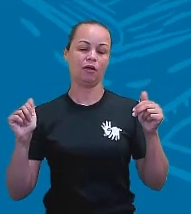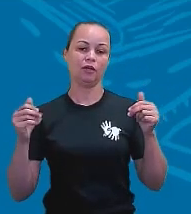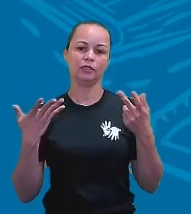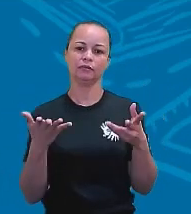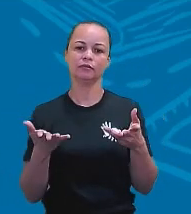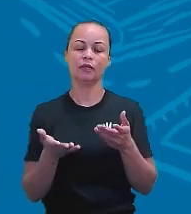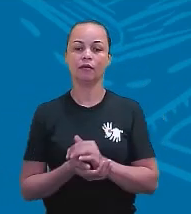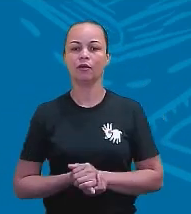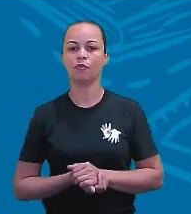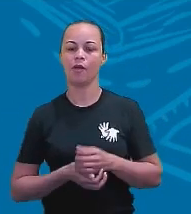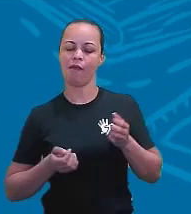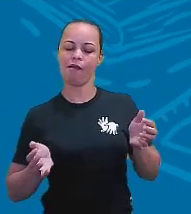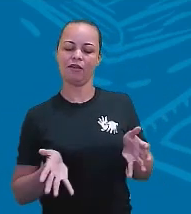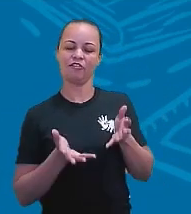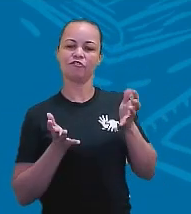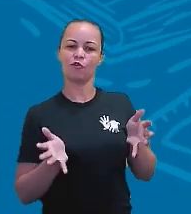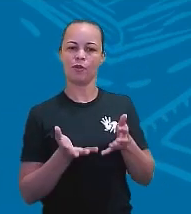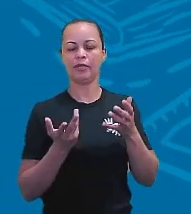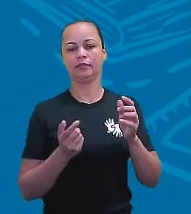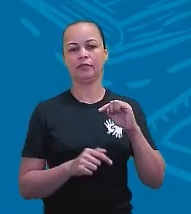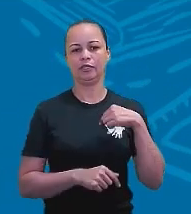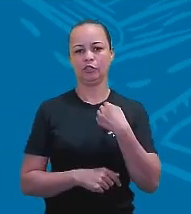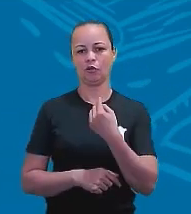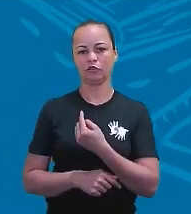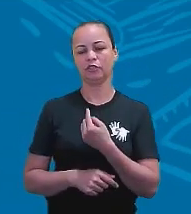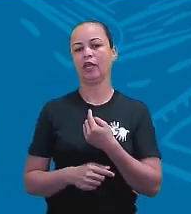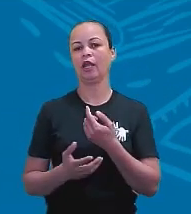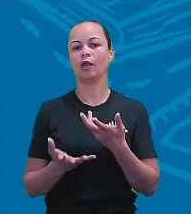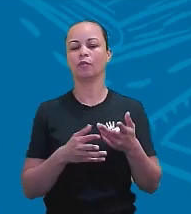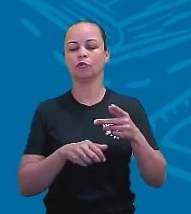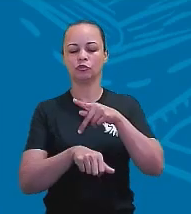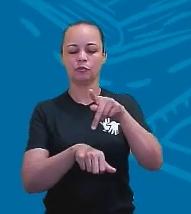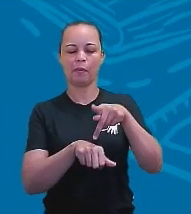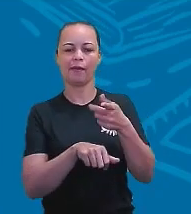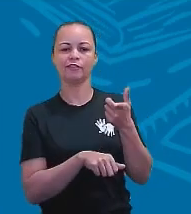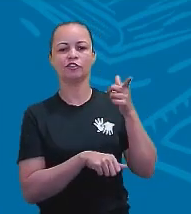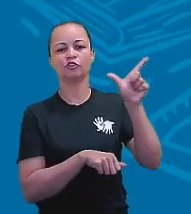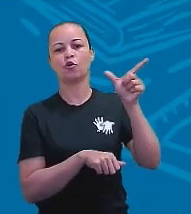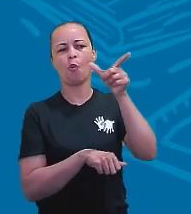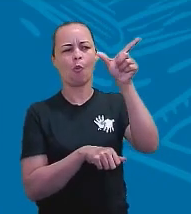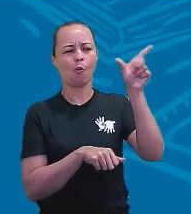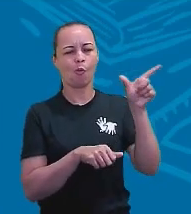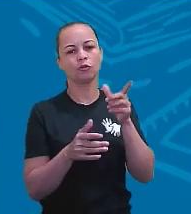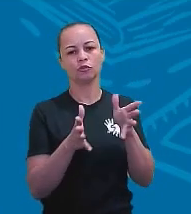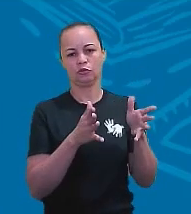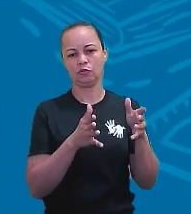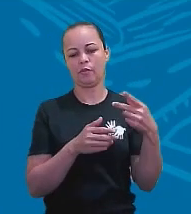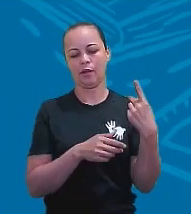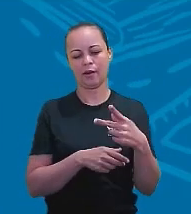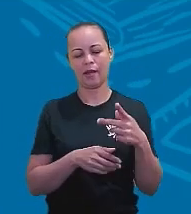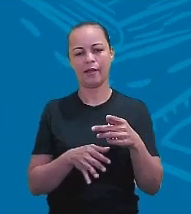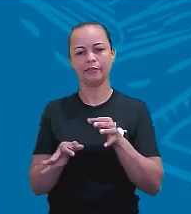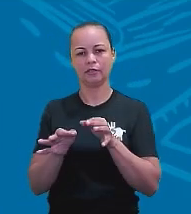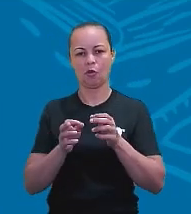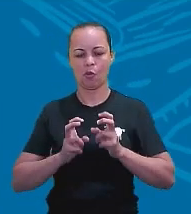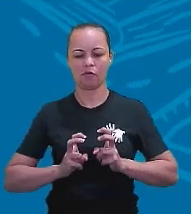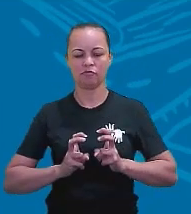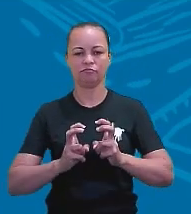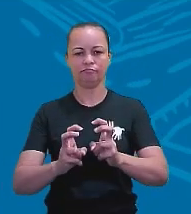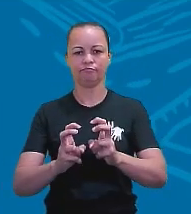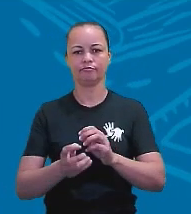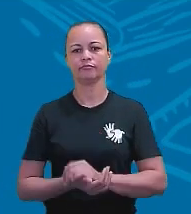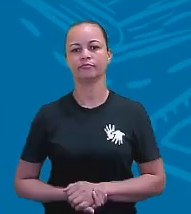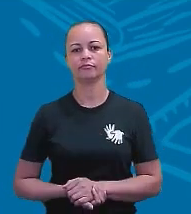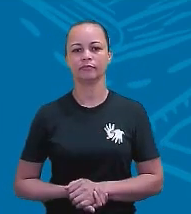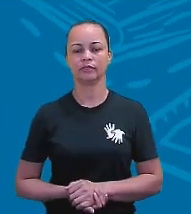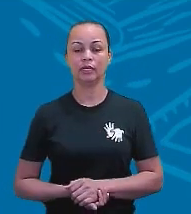ó, a influência que nós temos, exatamente estrangeira, para essa confecção dessas rodovias, tá?